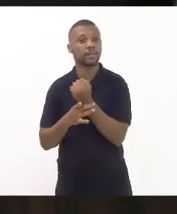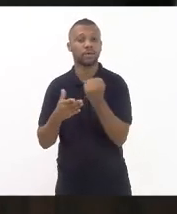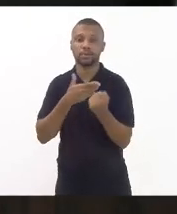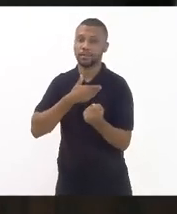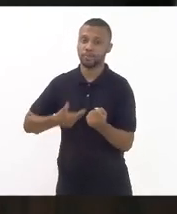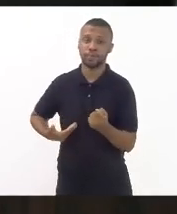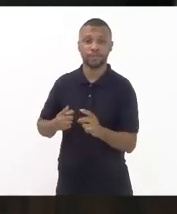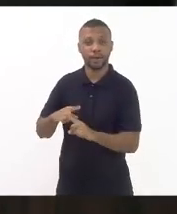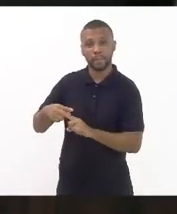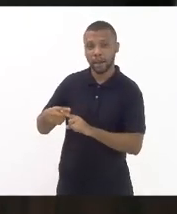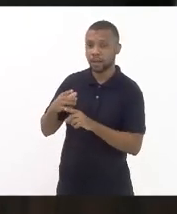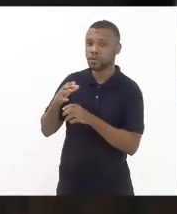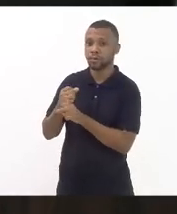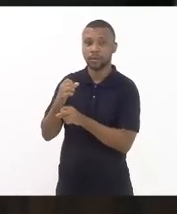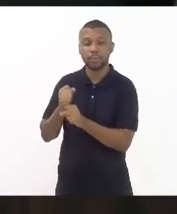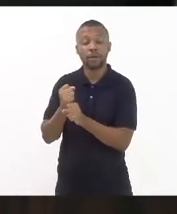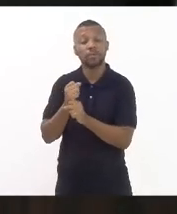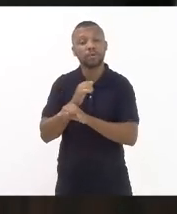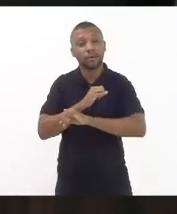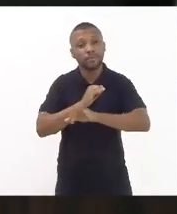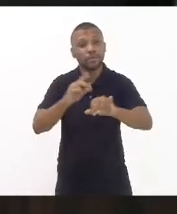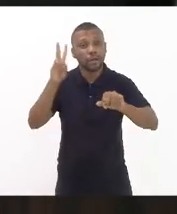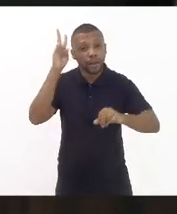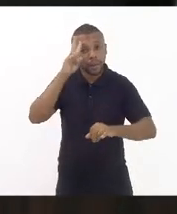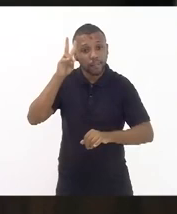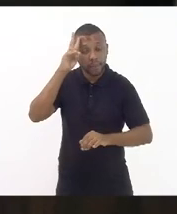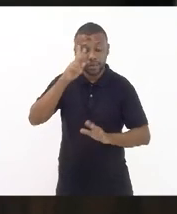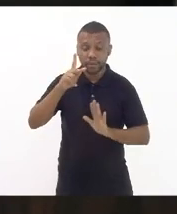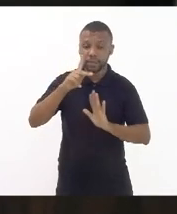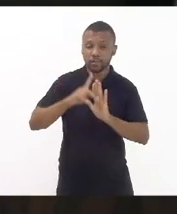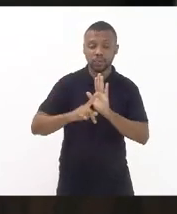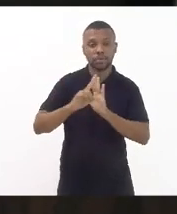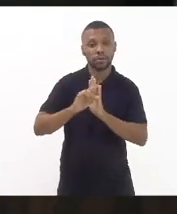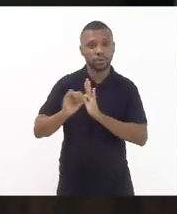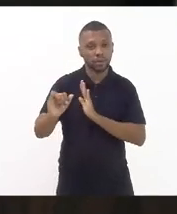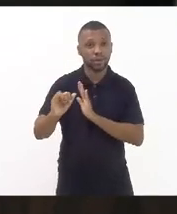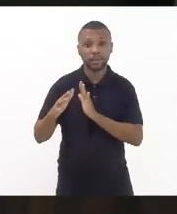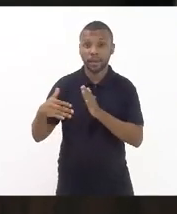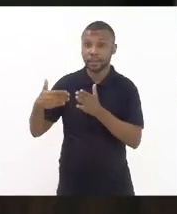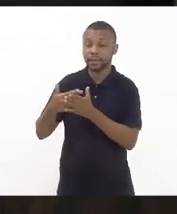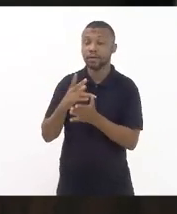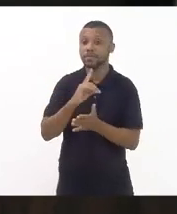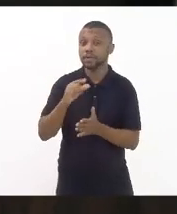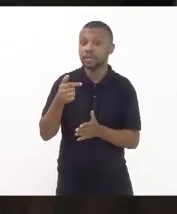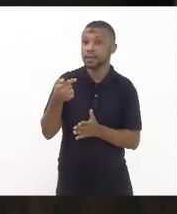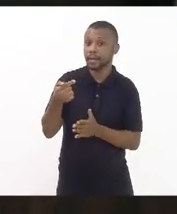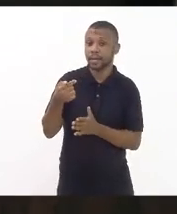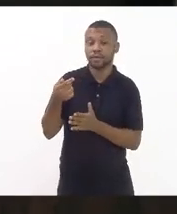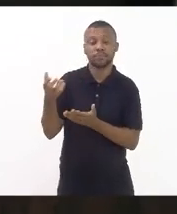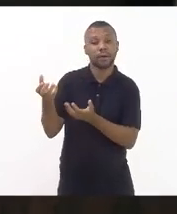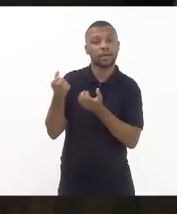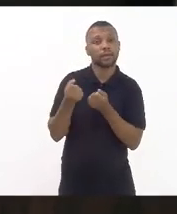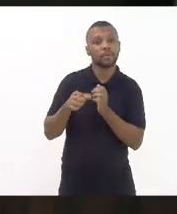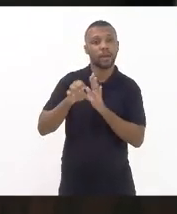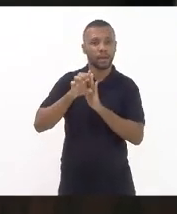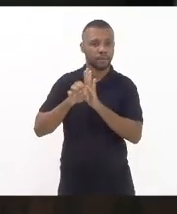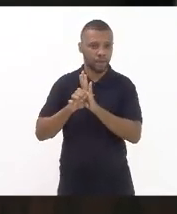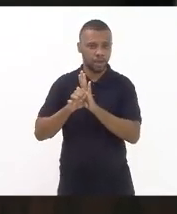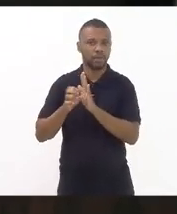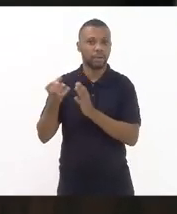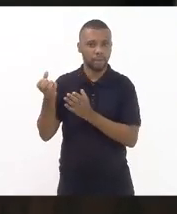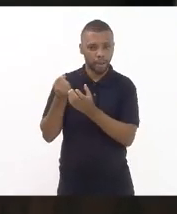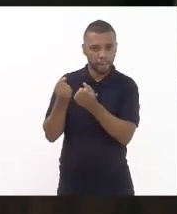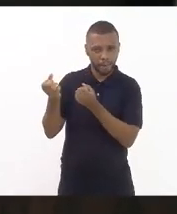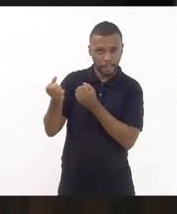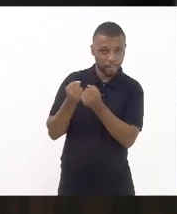Presidência, lembrando que esse projeto, essa mensagem vai ficar até o dia 7 para recebimento de emendas. E a seguir,